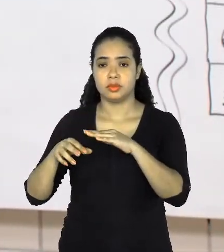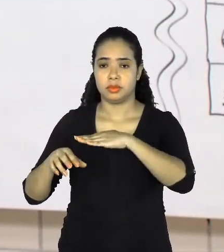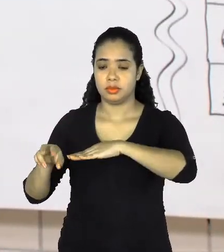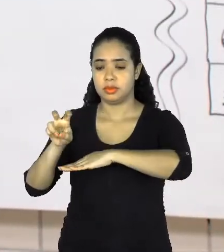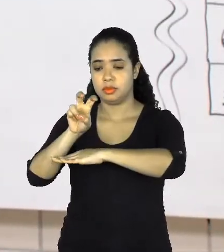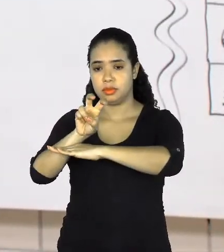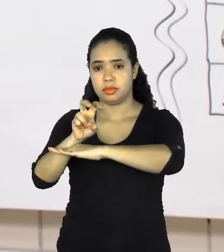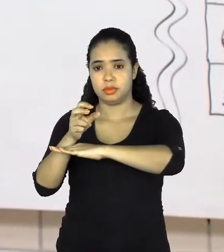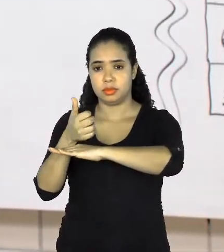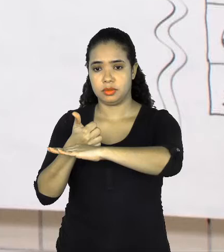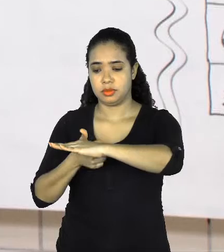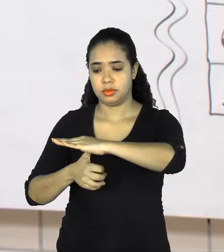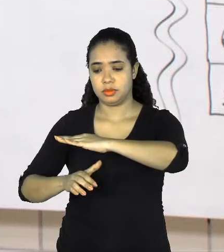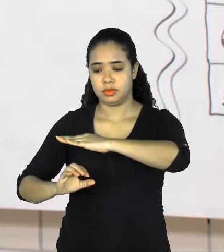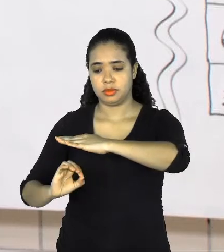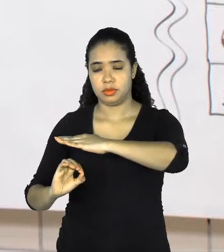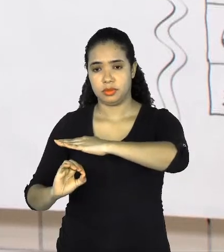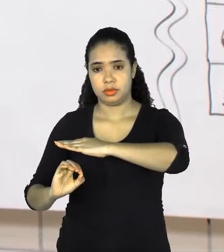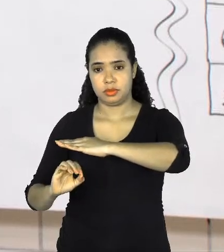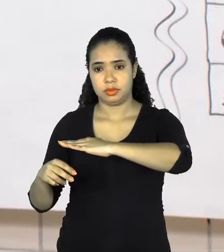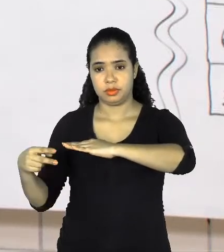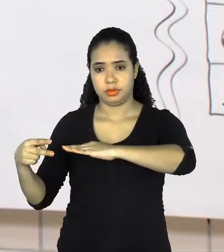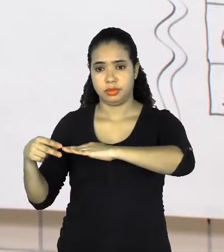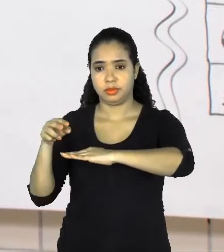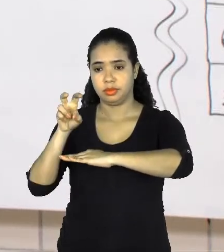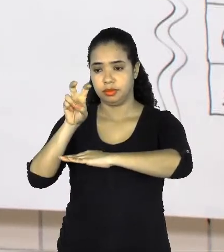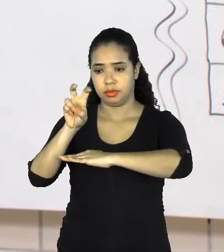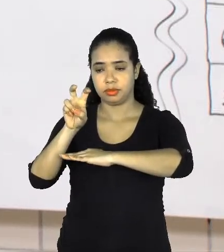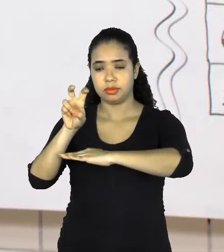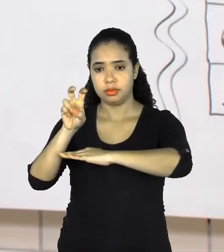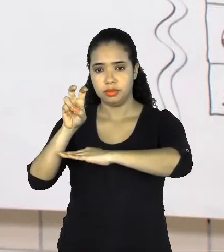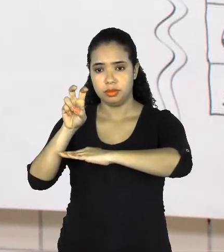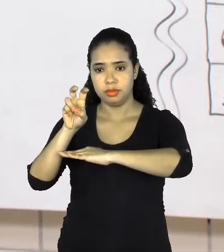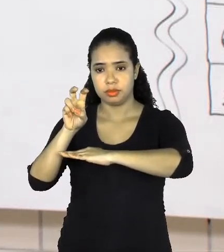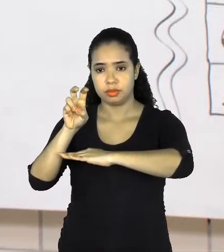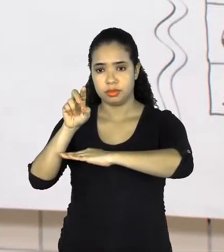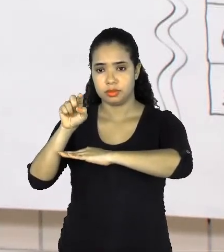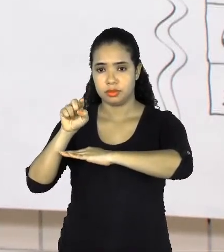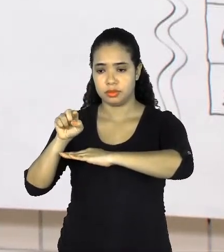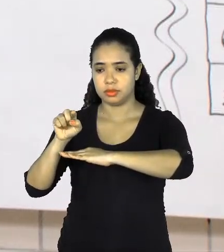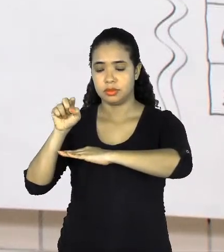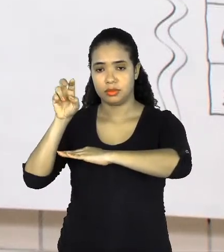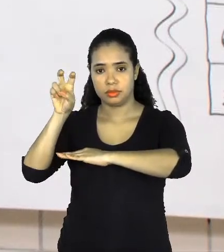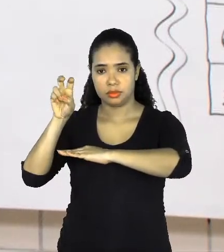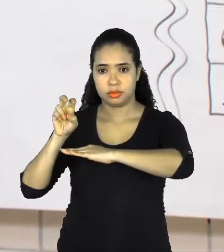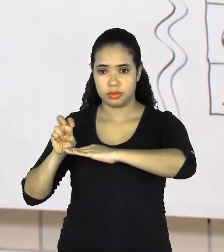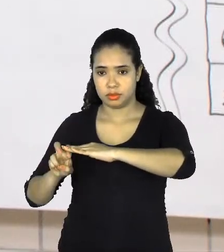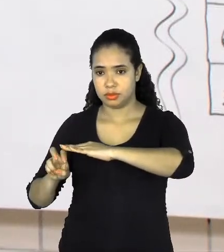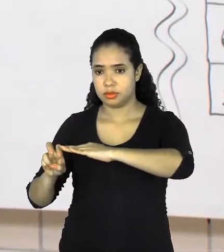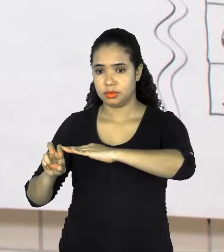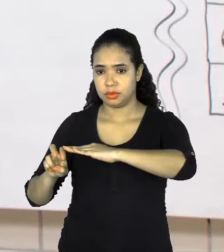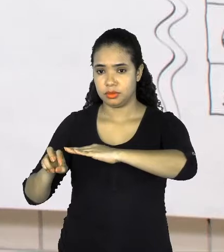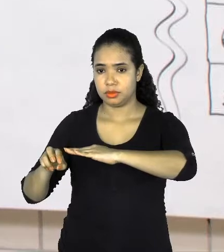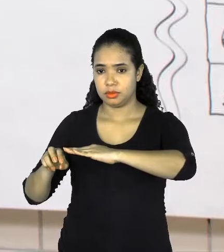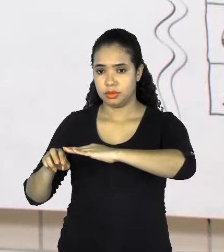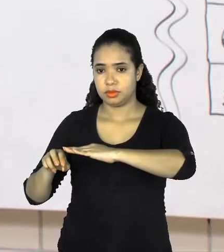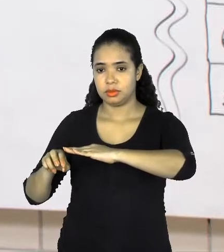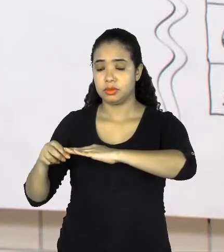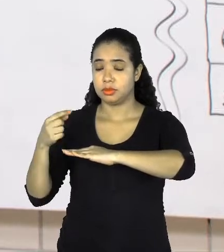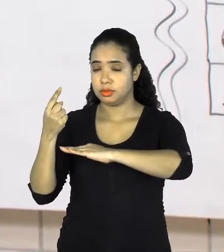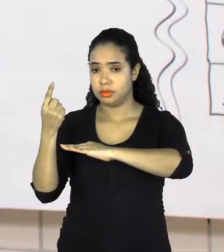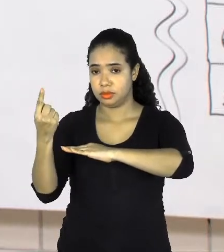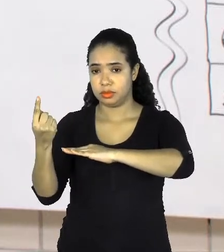5 sobre 10, perdão. Como os dois são múltiplos de 5, eu vou simplificar essa fração. 5 divide por 5 dá